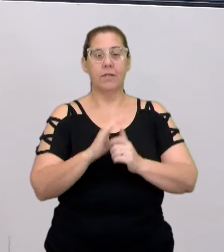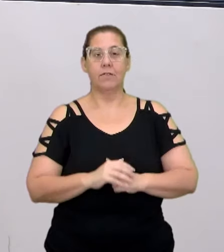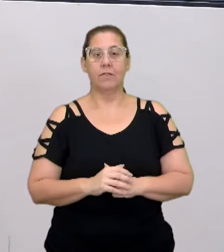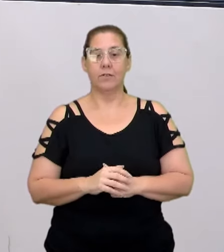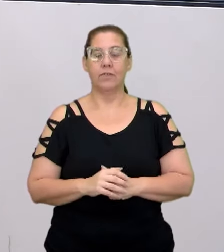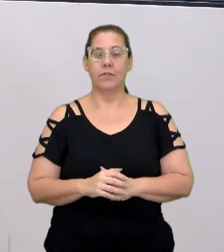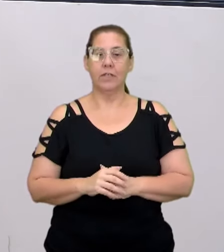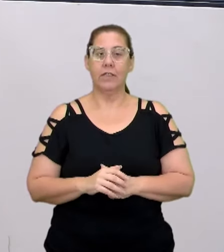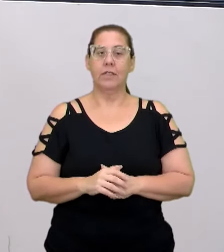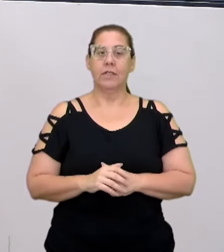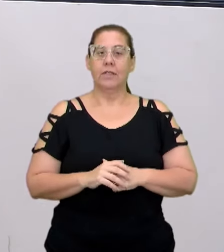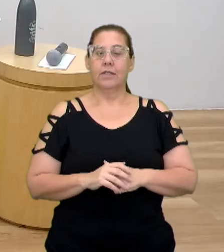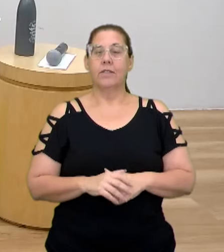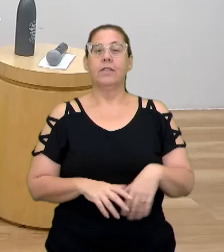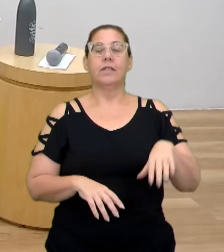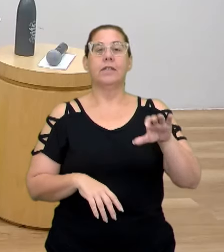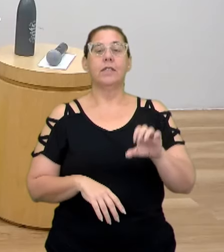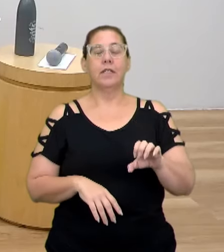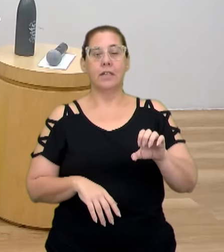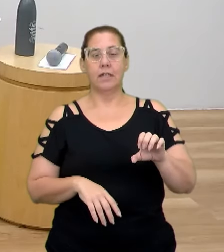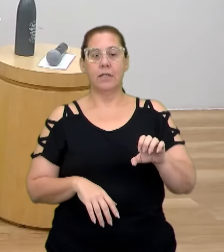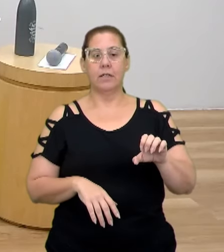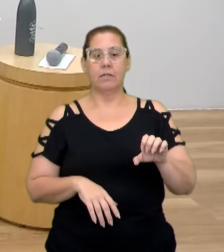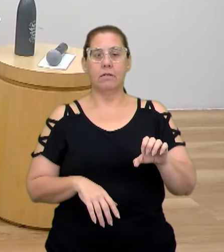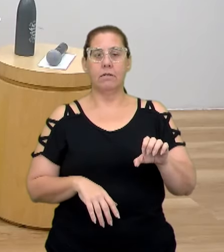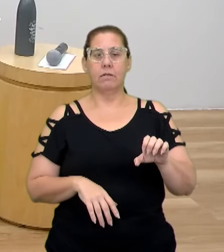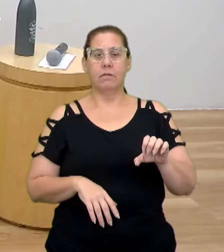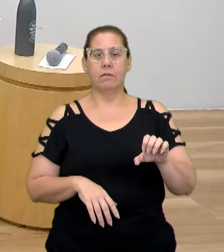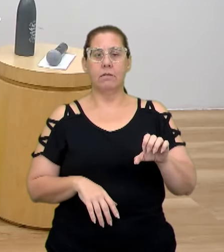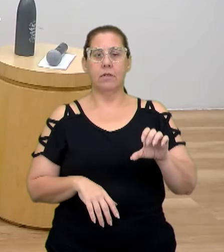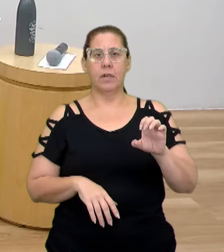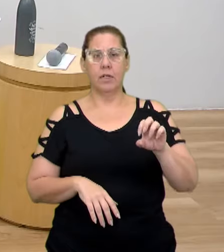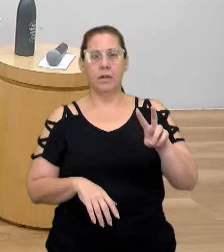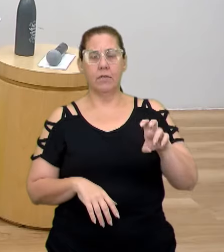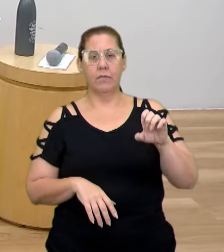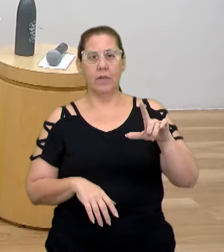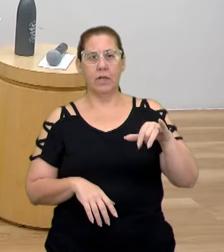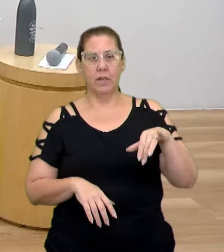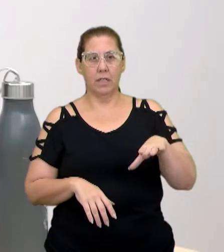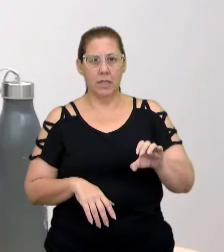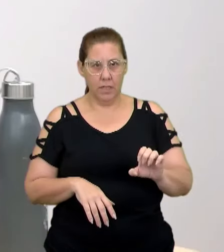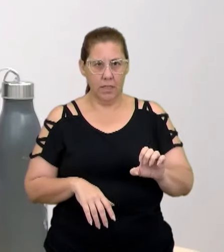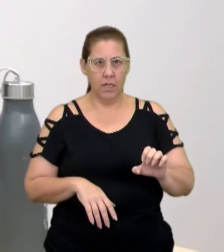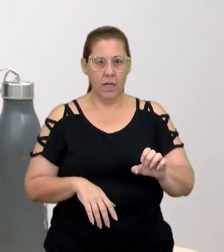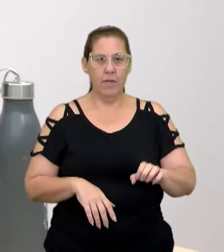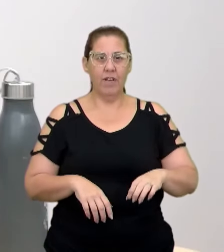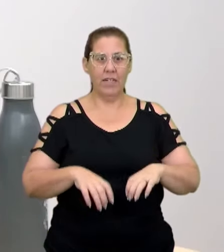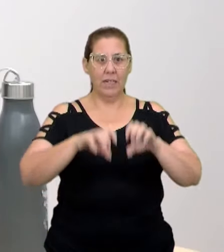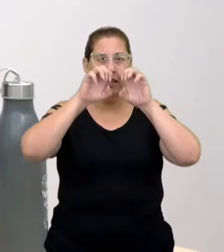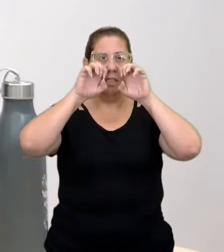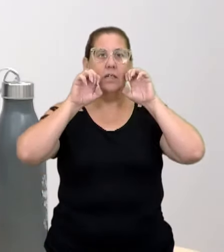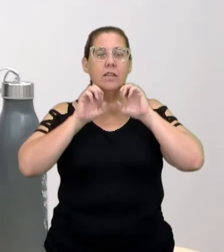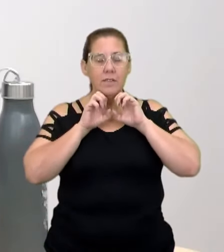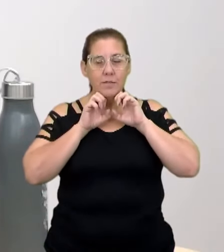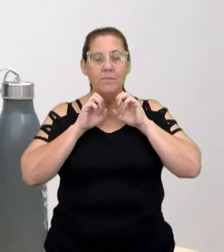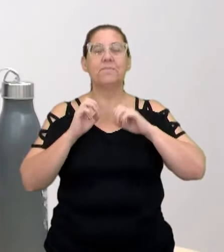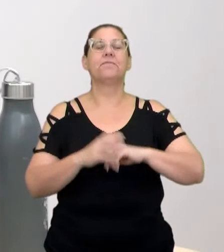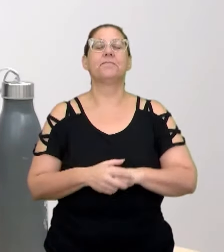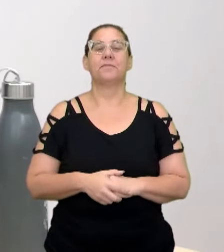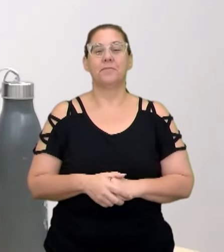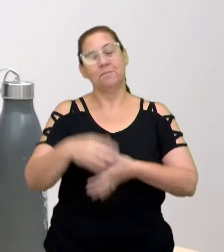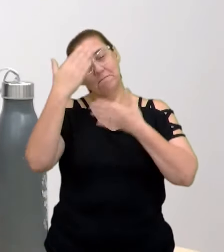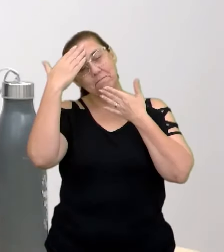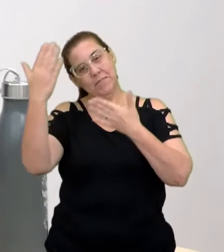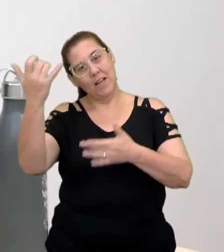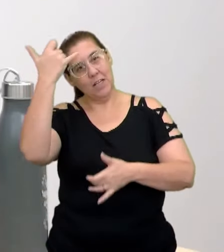Estou aqui com a professora Eveline. Eveline, muito bem-vinda, é um prazer ter você aí nas nossas aulas. Obrigada,